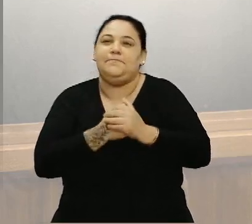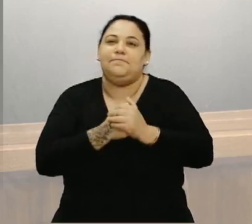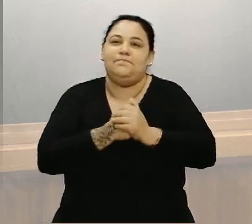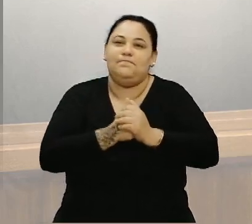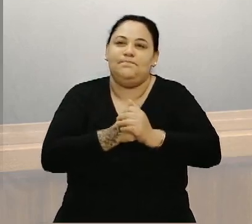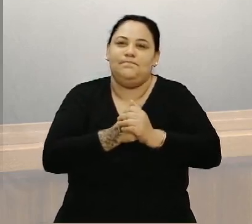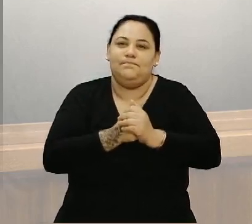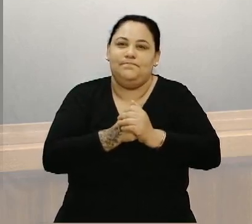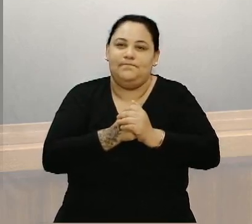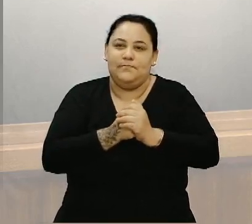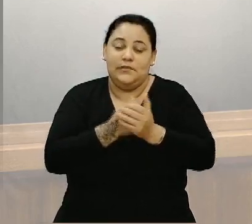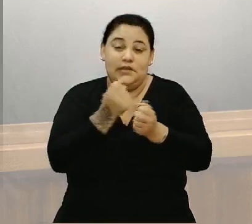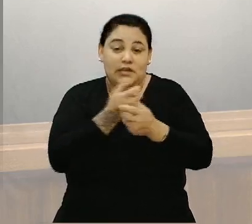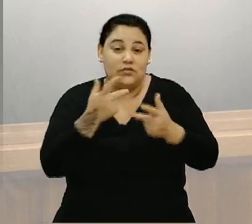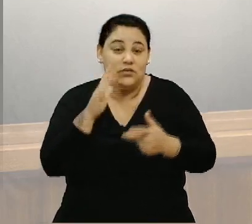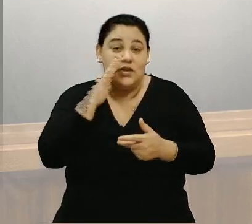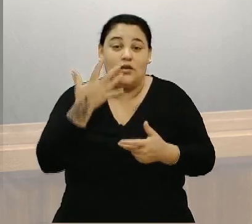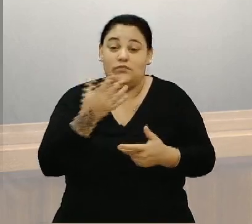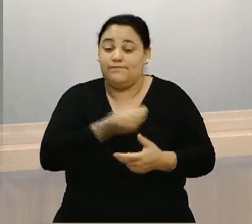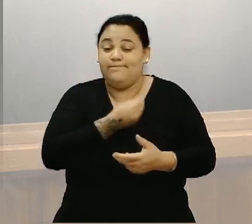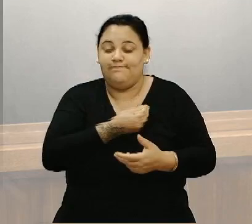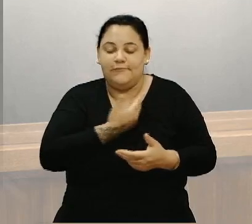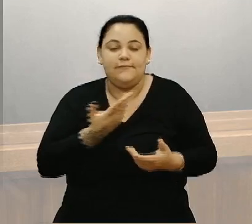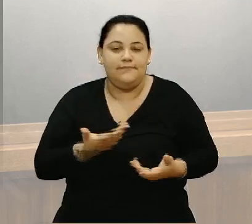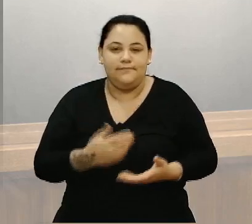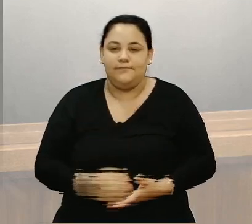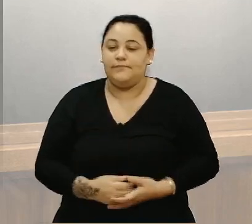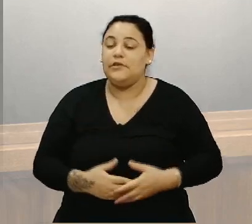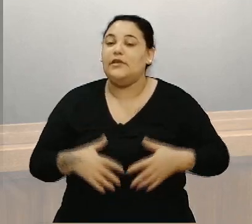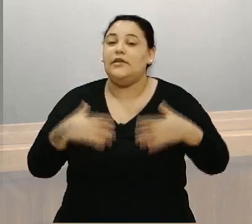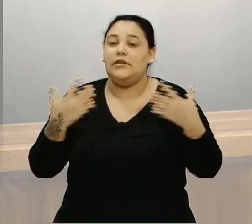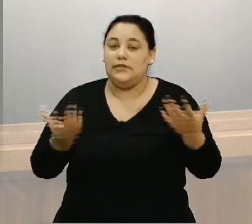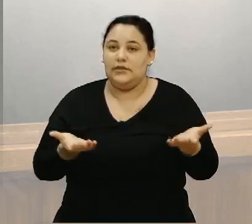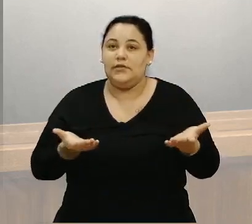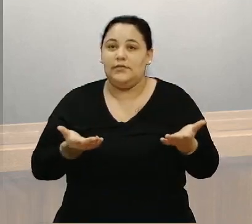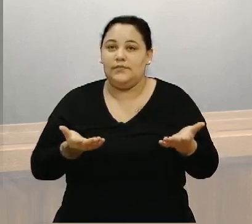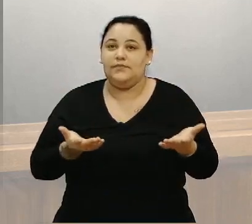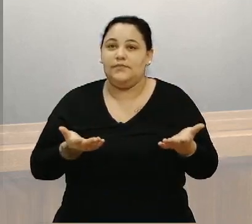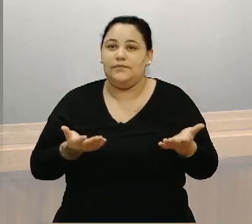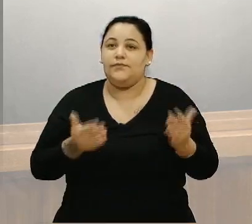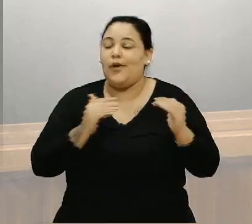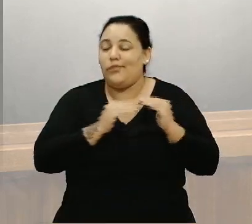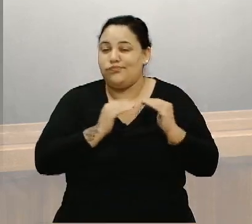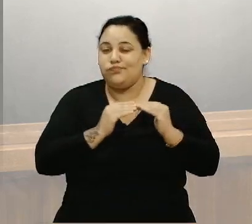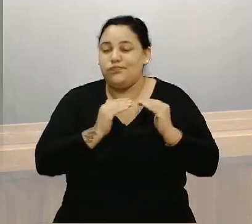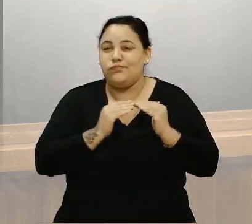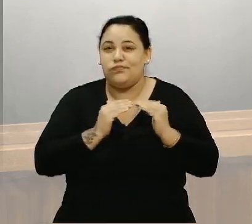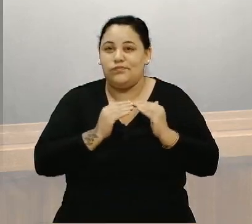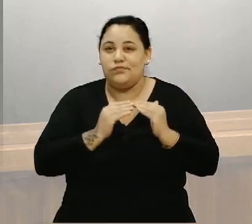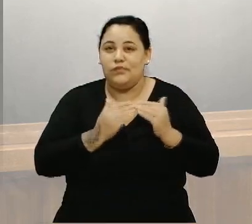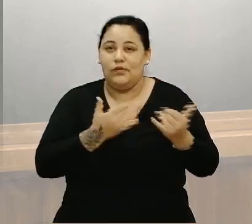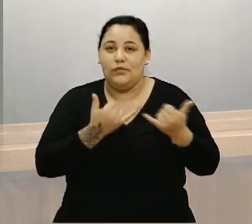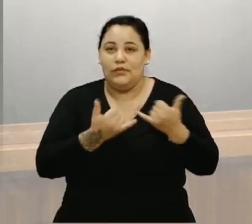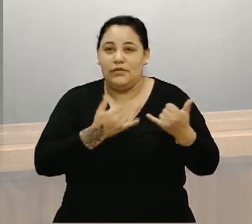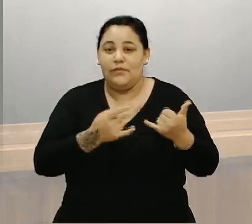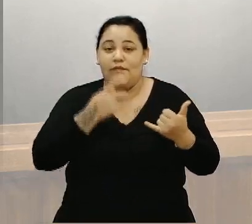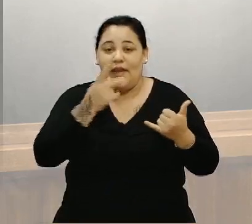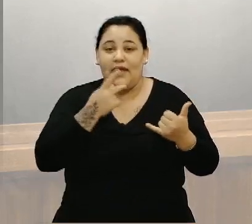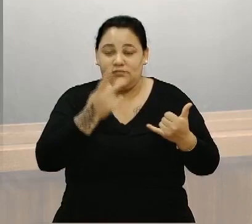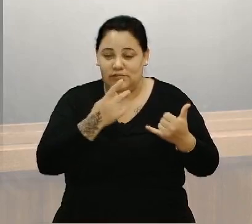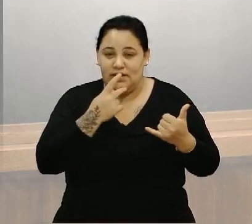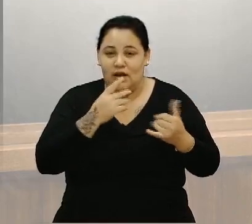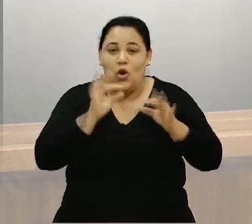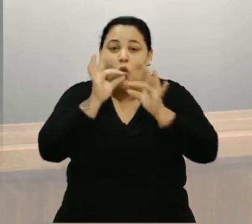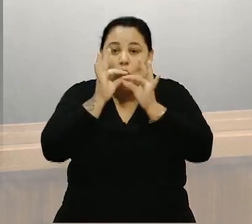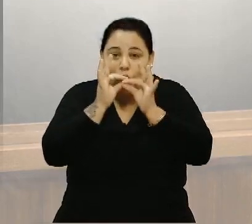da situação que nós estávamos vivendo. Então, vamos ser coerentes. Já falaram ontem da boia, né? Eu vou reforçar aqui, o